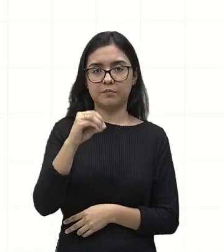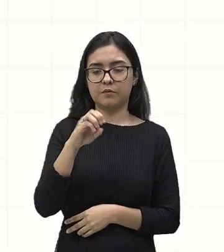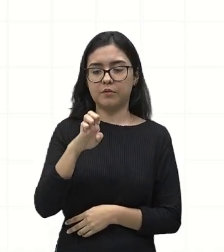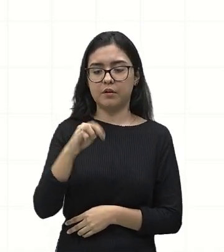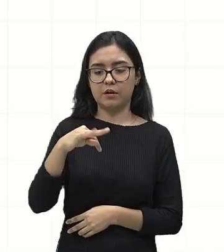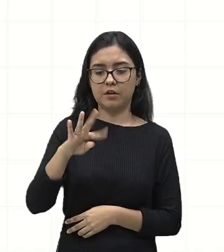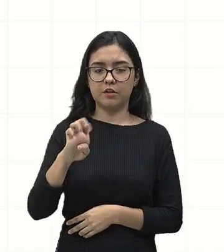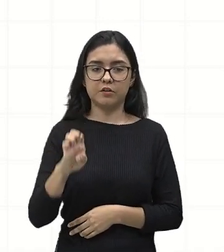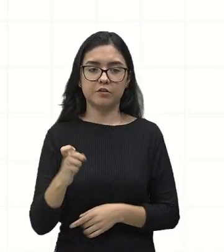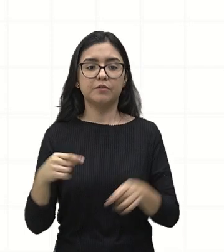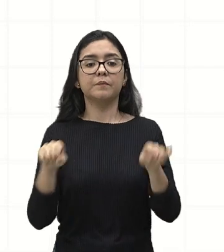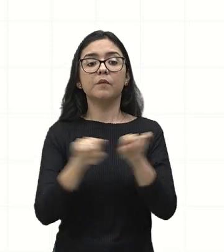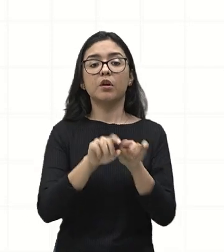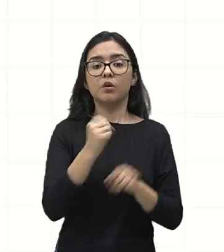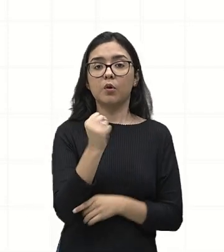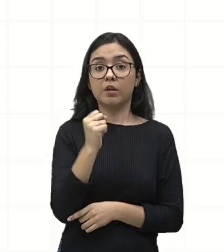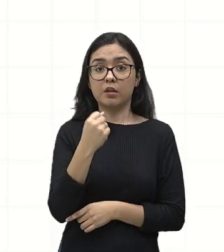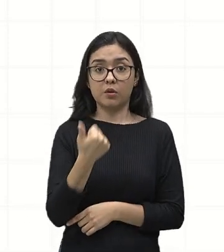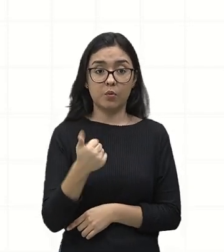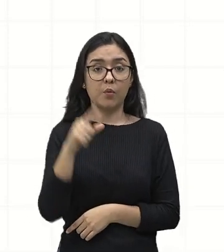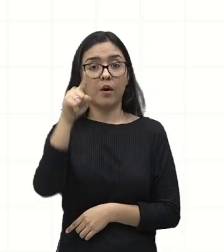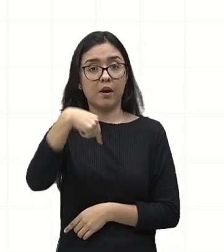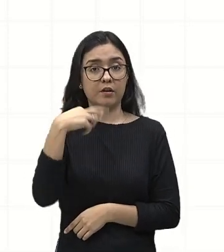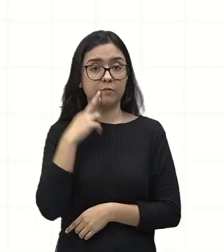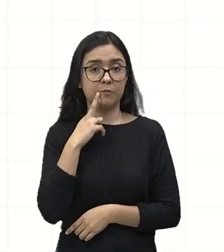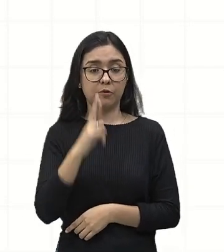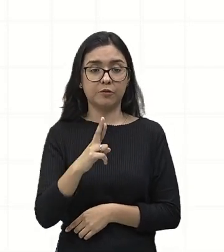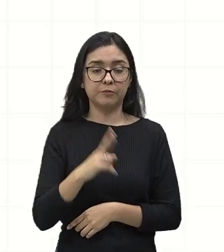deu como resultado 81.